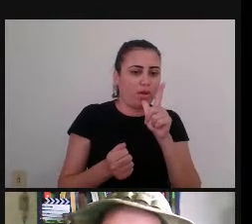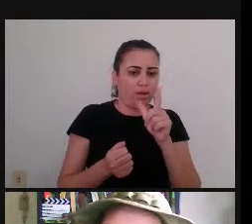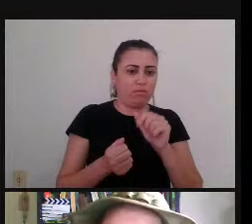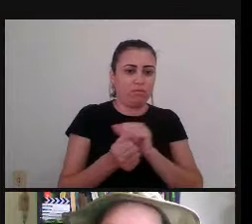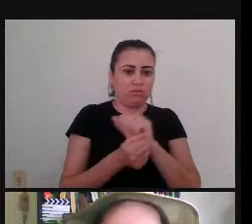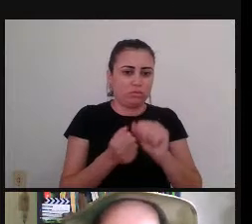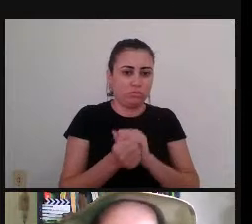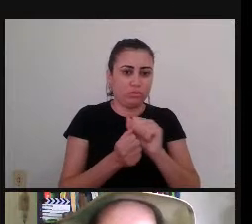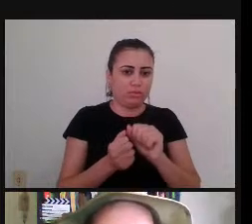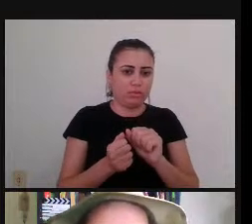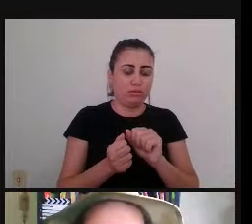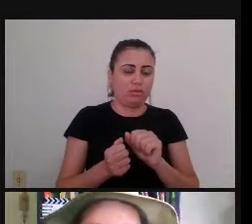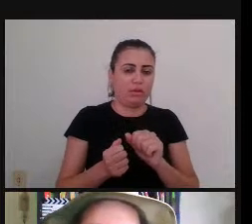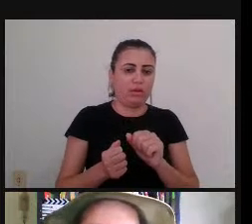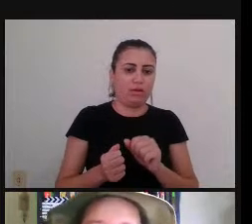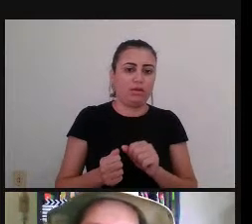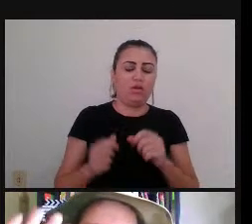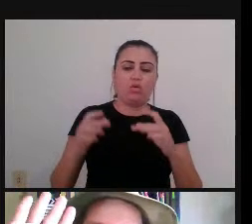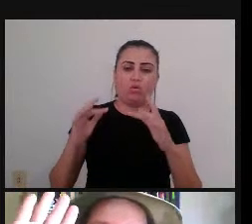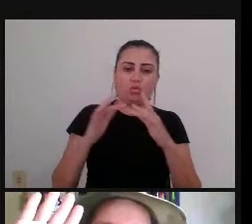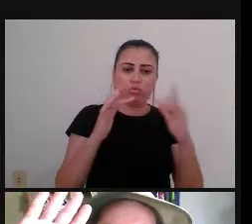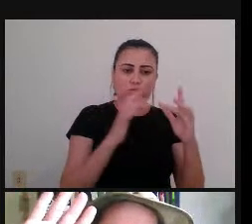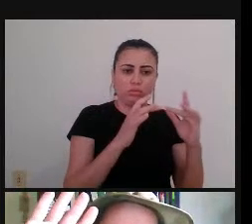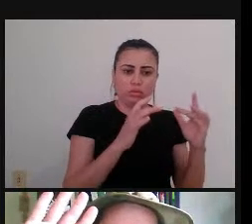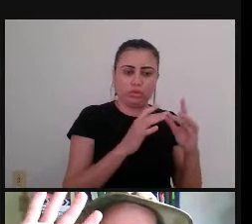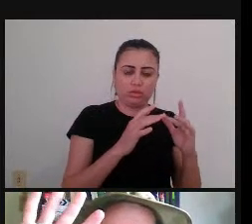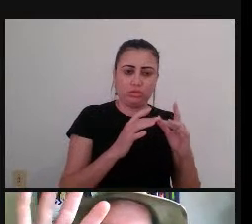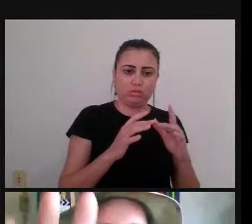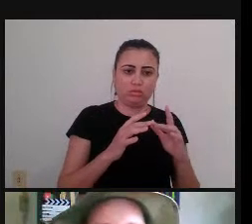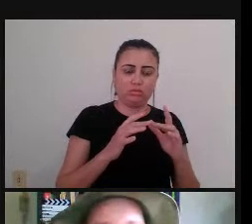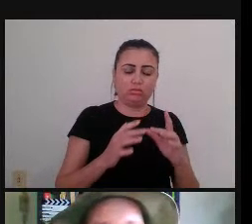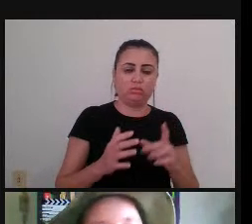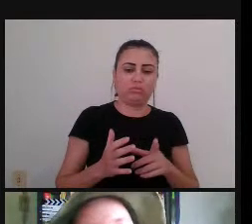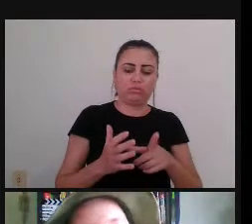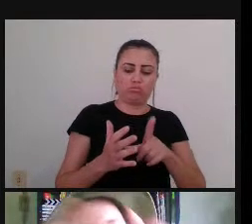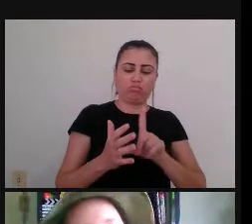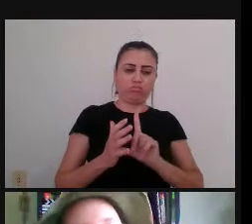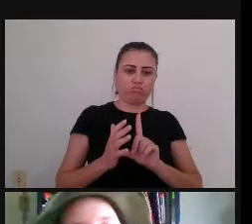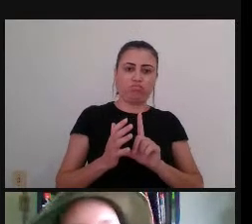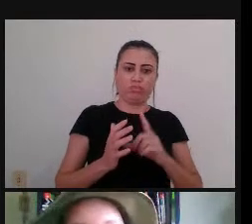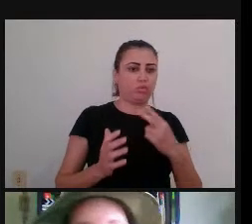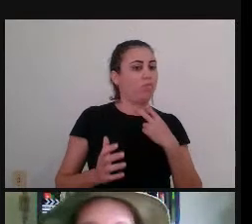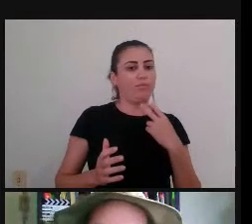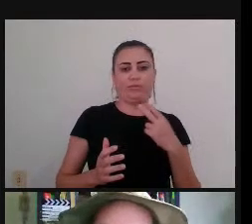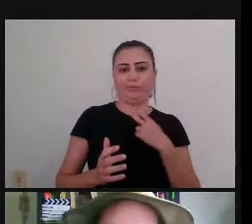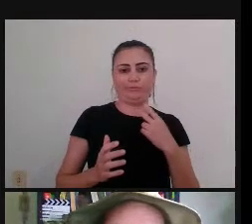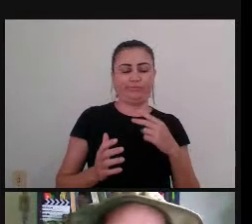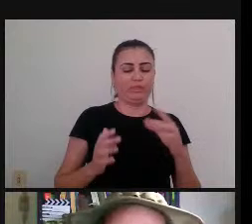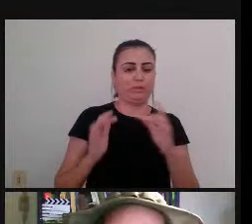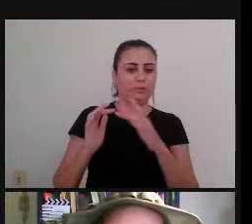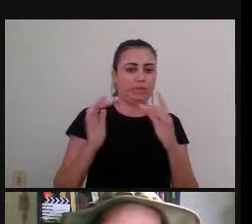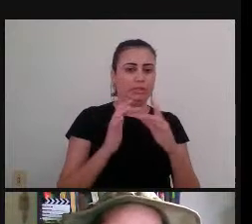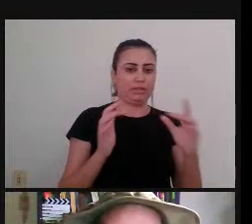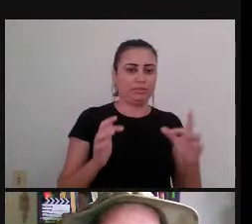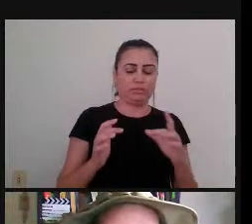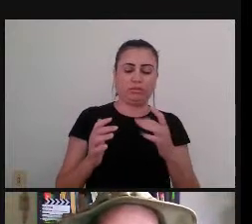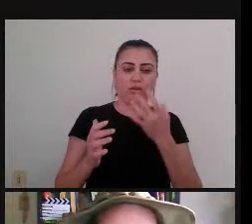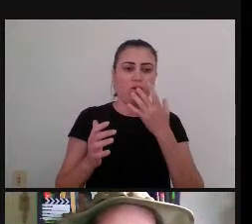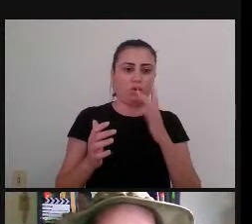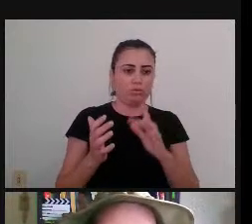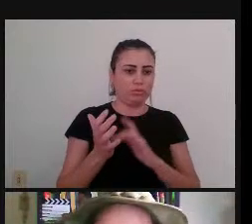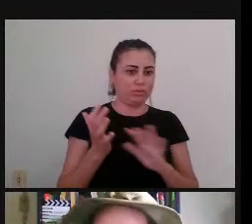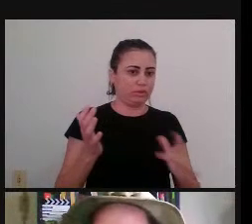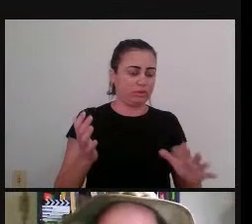Isso é importante. Né? Se for o seu sangue, não tem problema, gente. Estou falando de evitar contato com o sangue de uma outra pessoa. Você está ajudando alguém.